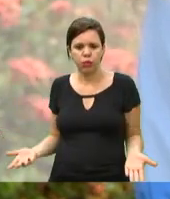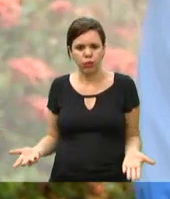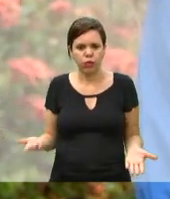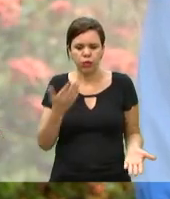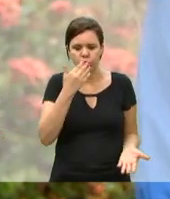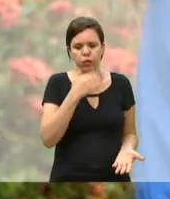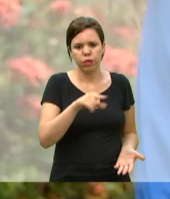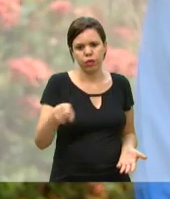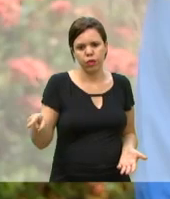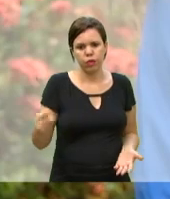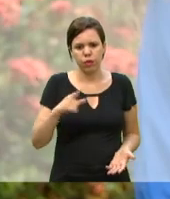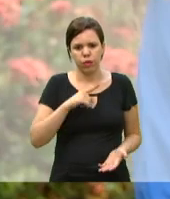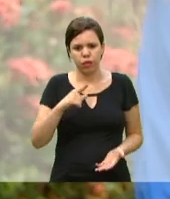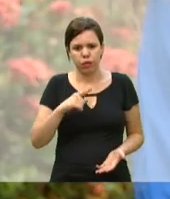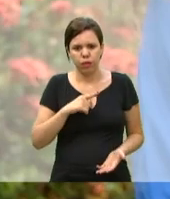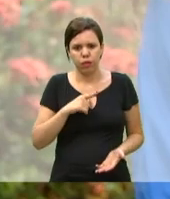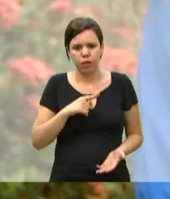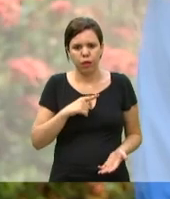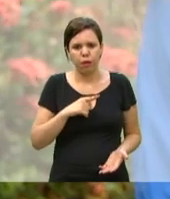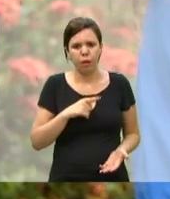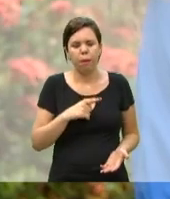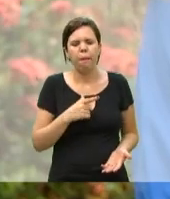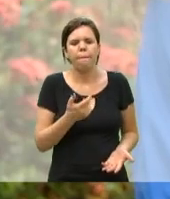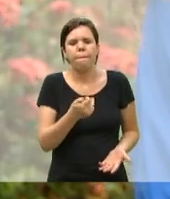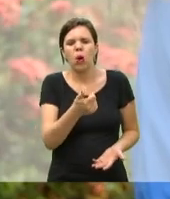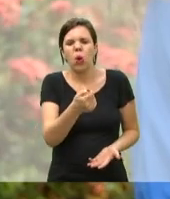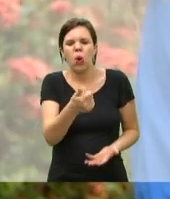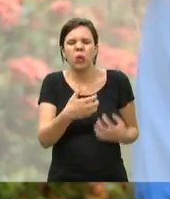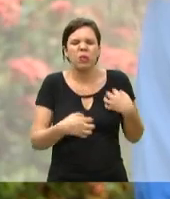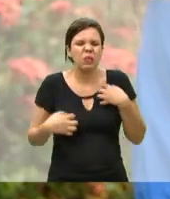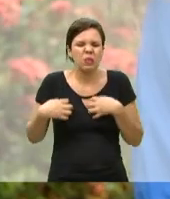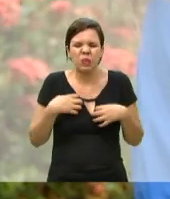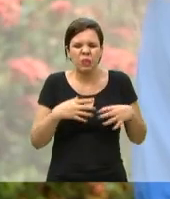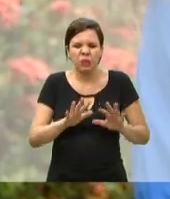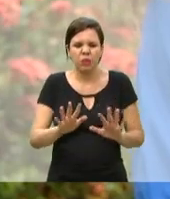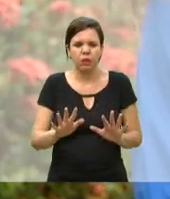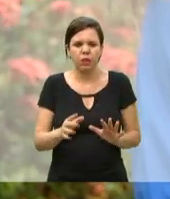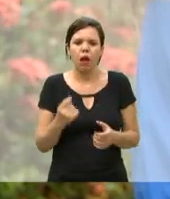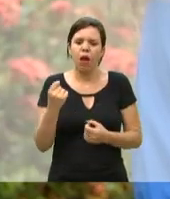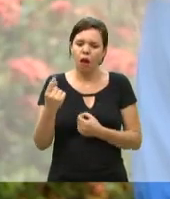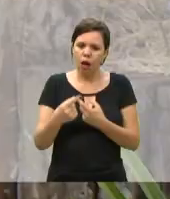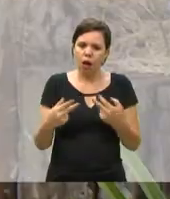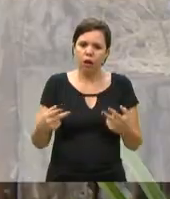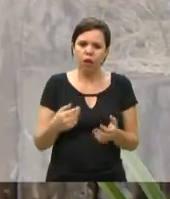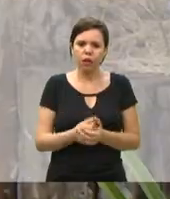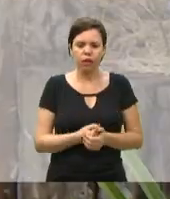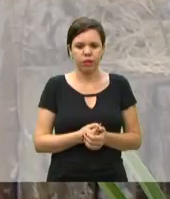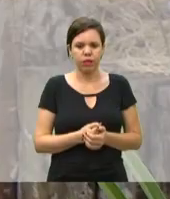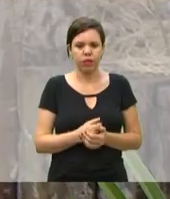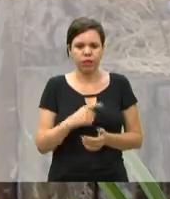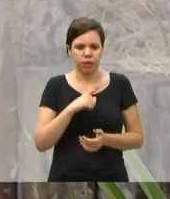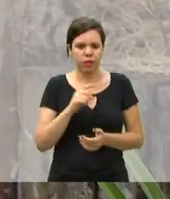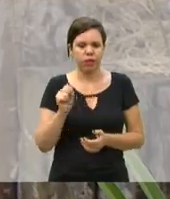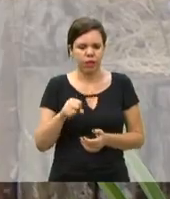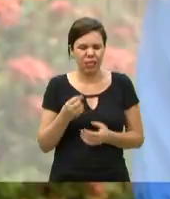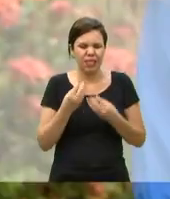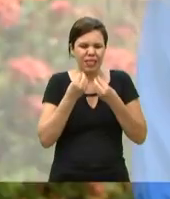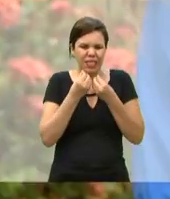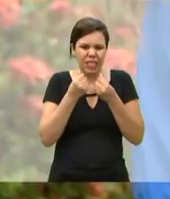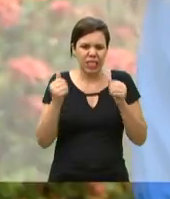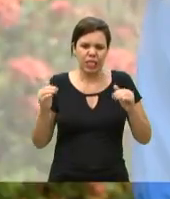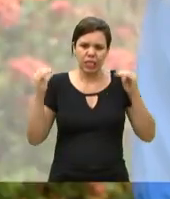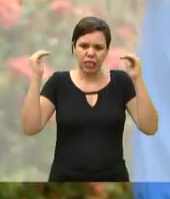essa criança vai ter menos incômodos? Porque alguns, eles têm uma